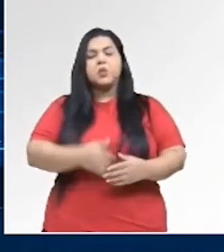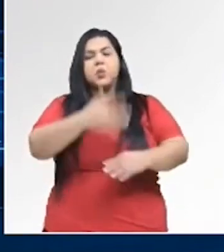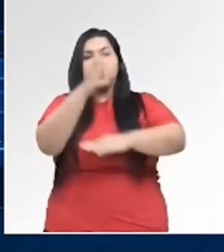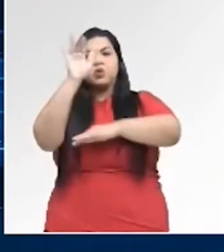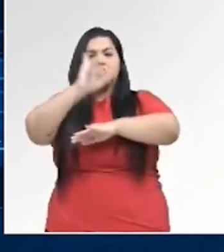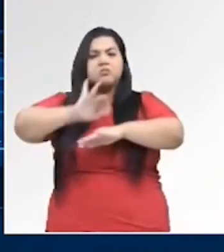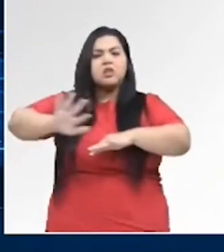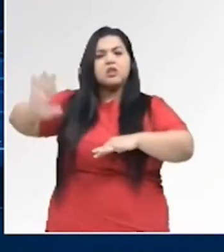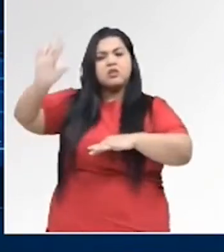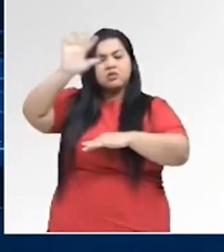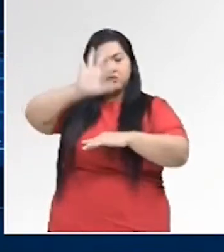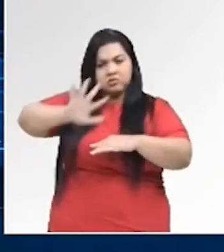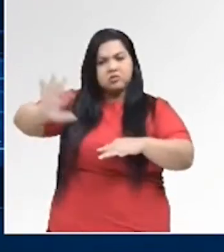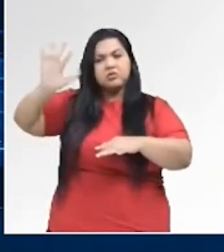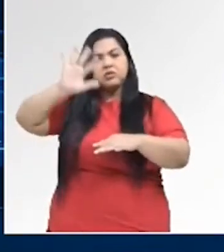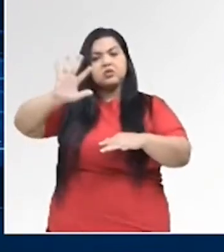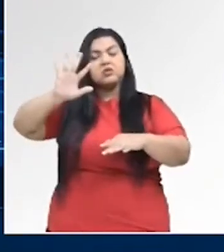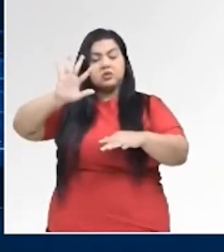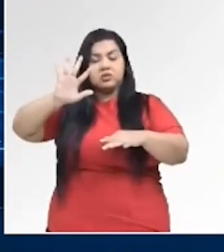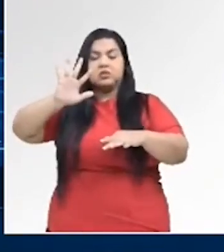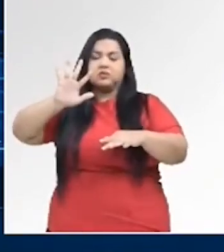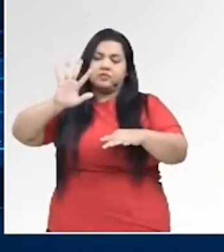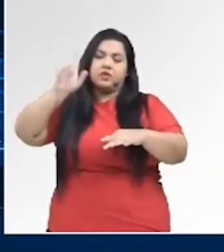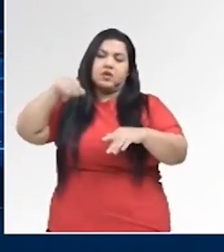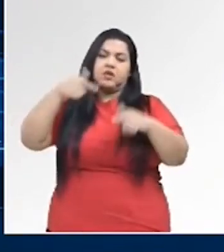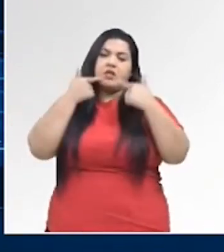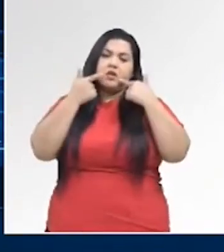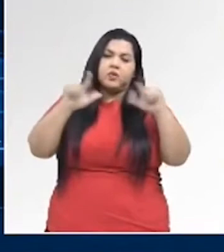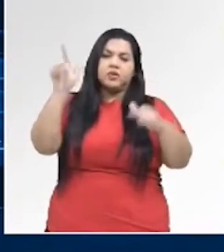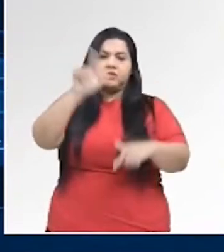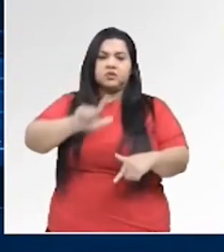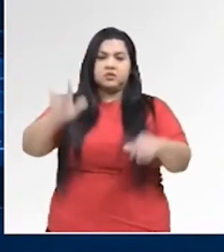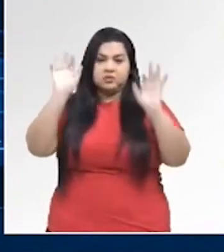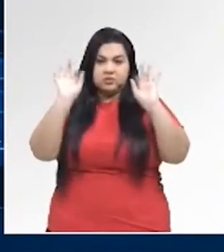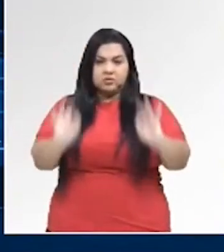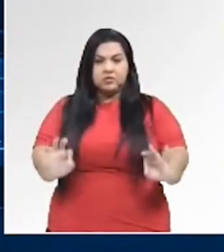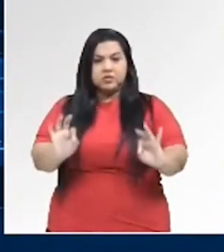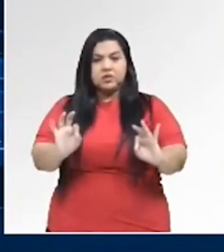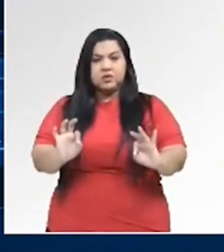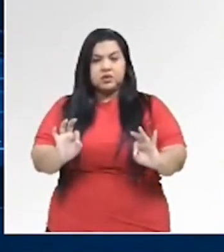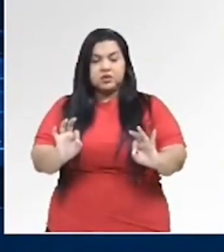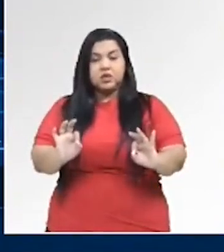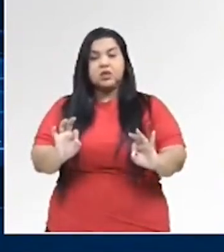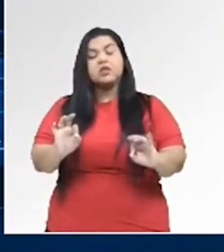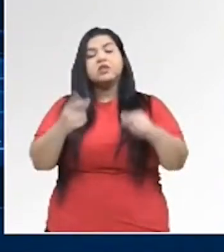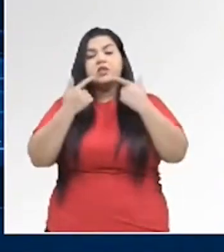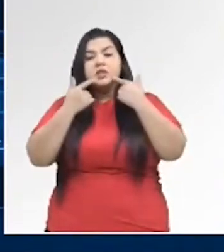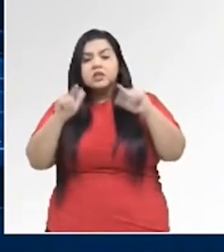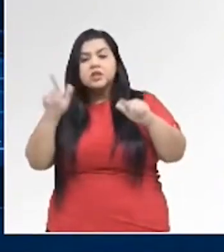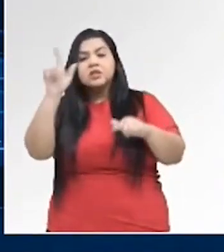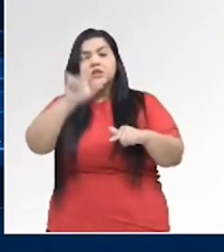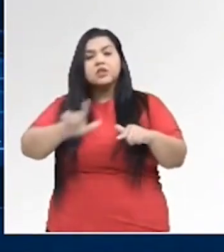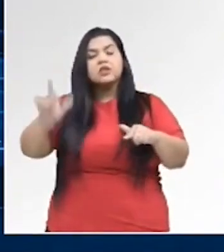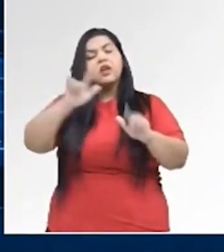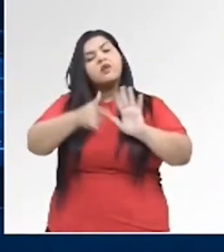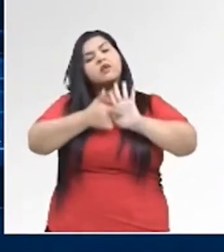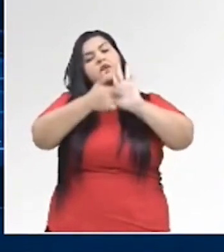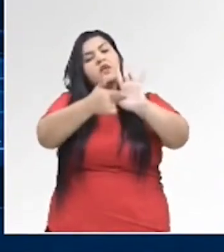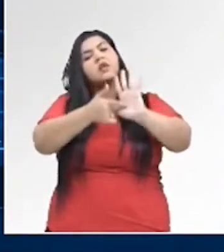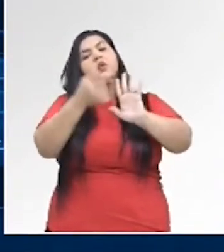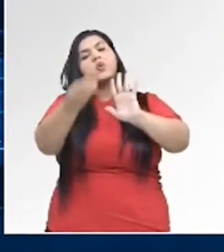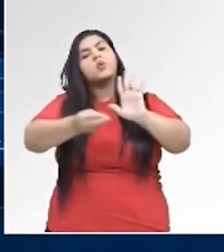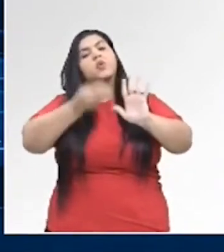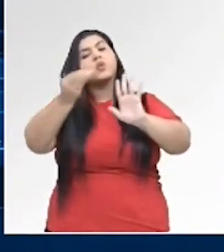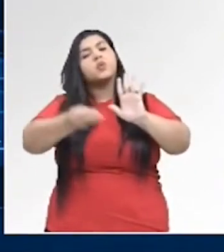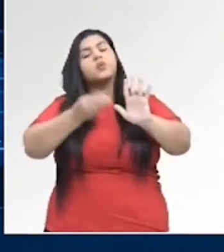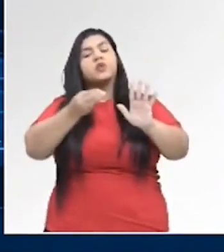imagens, né? Então, é a linguagem literária, tá certo? Esta linguagem literária, ela vai se apresentar em quê?